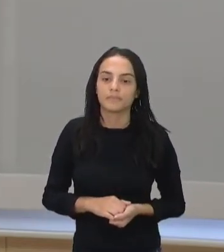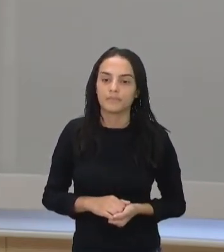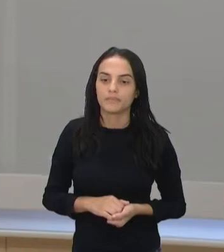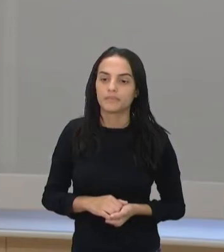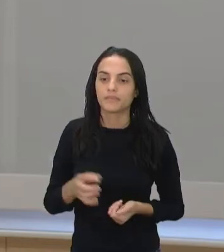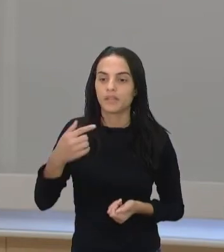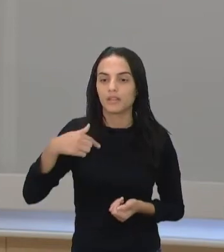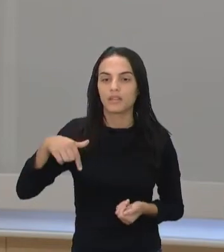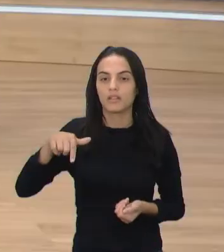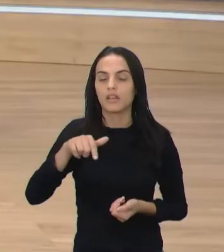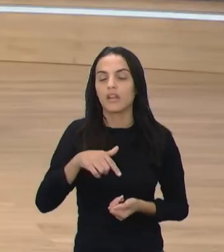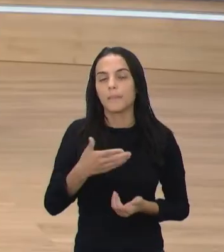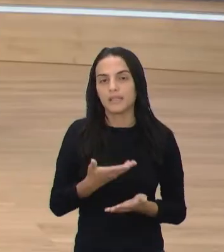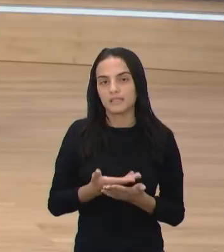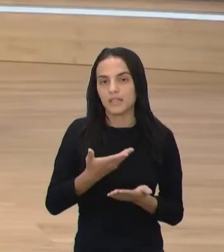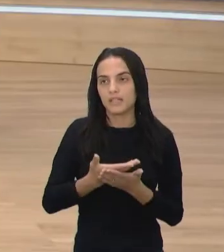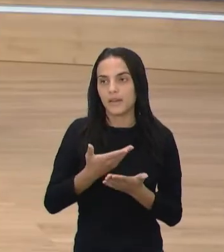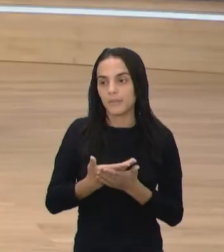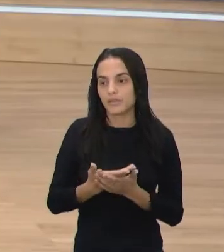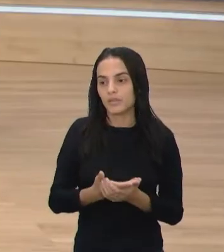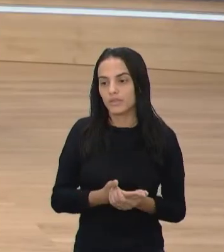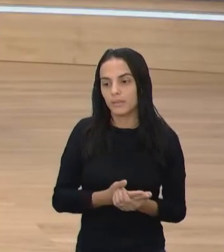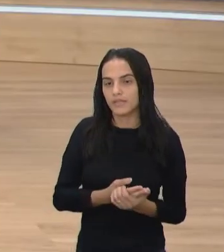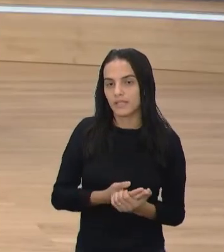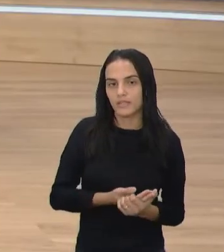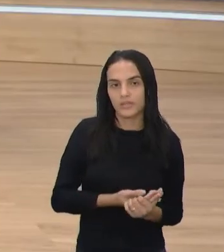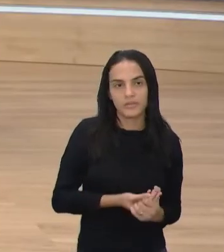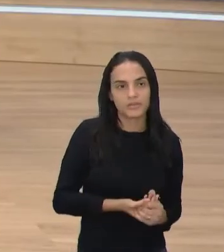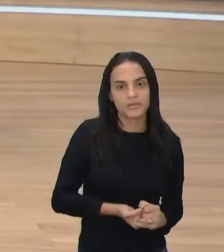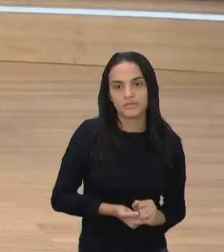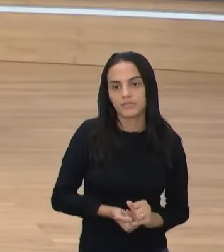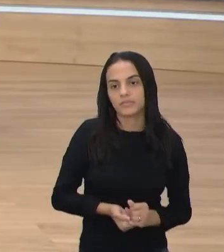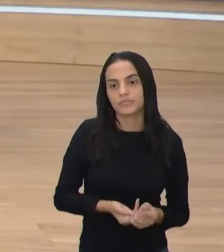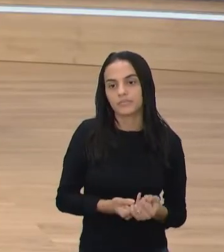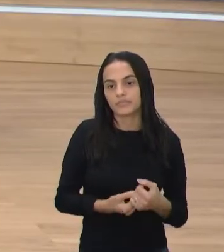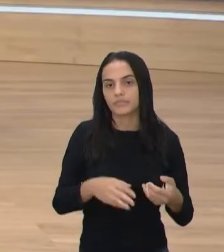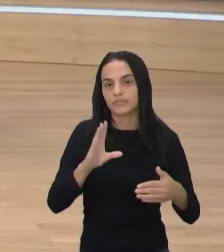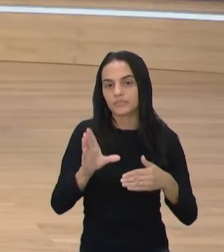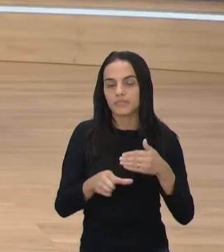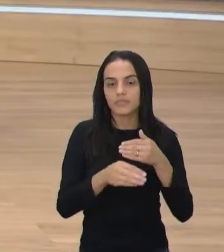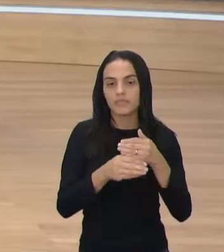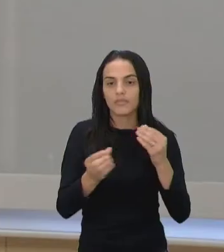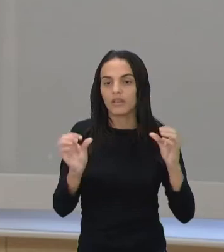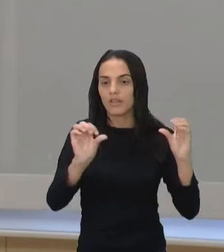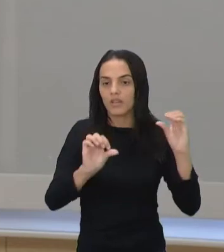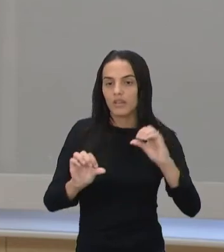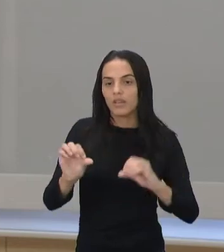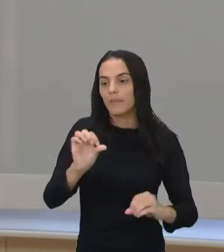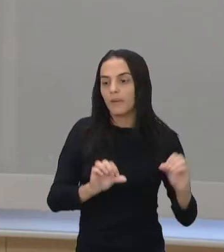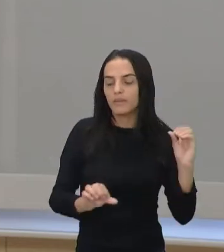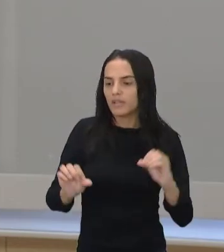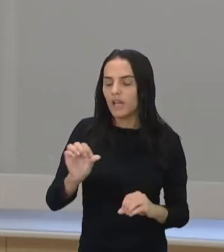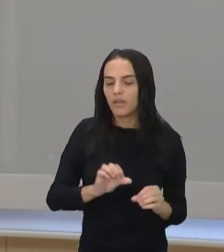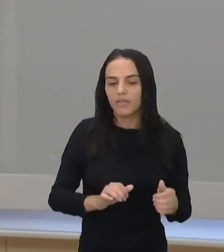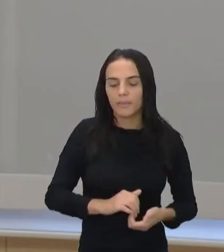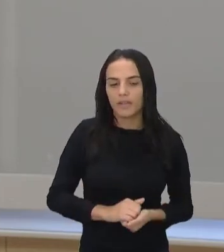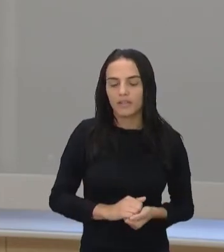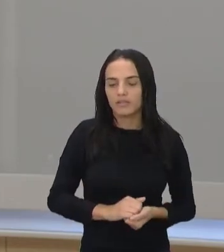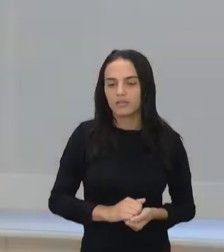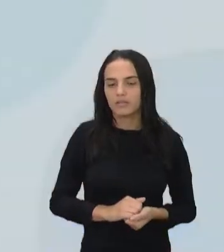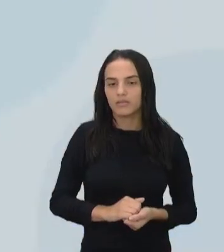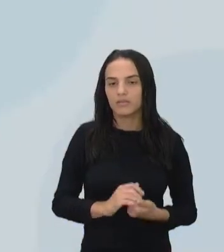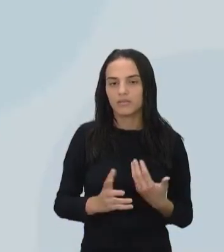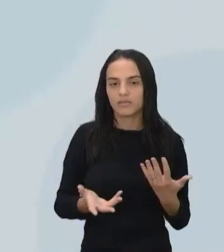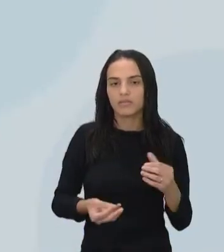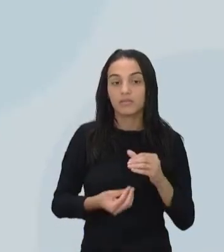Na nossa aula de hoje, a gente vai estar abordando a composição química desses materiais que a gente observa